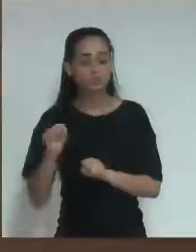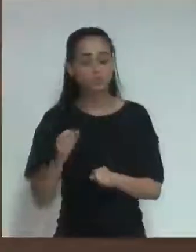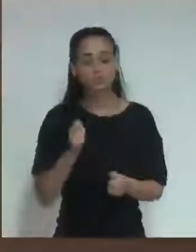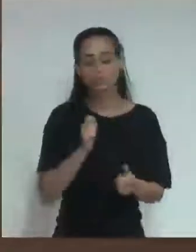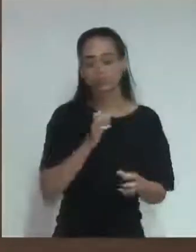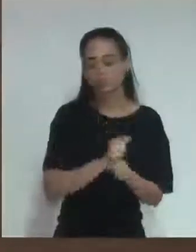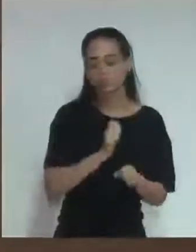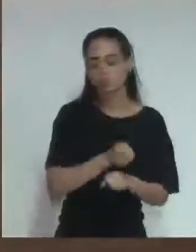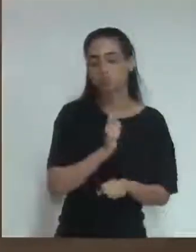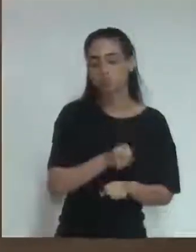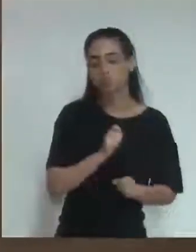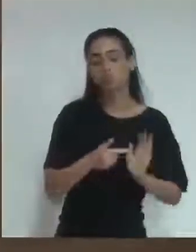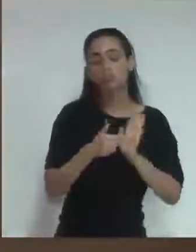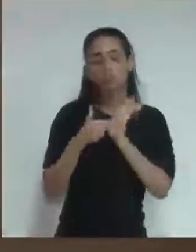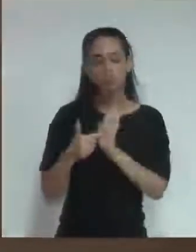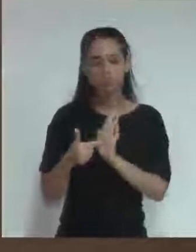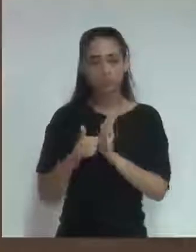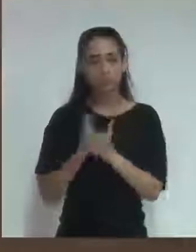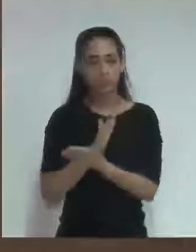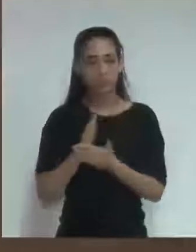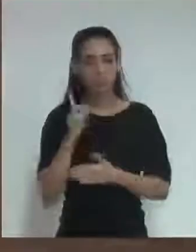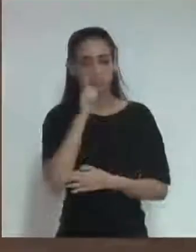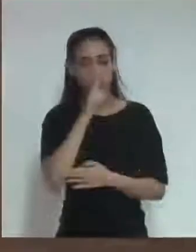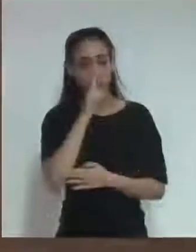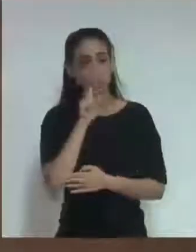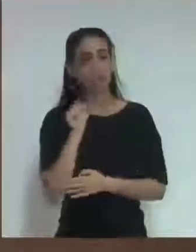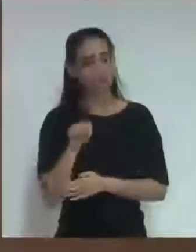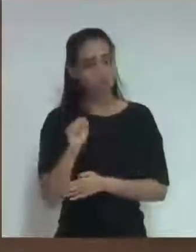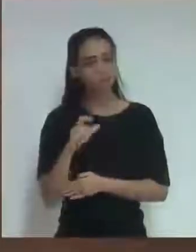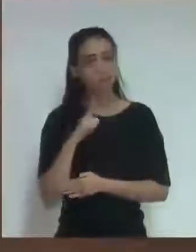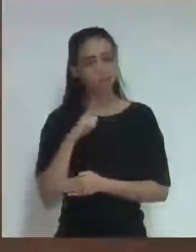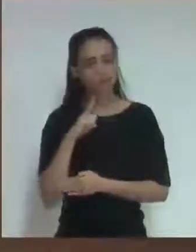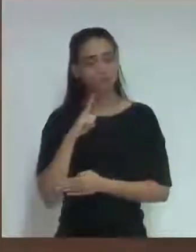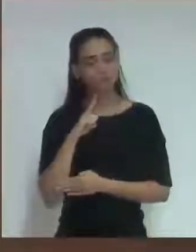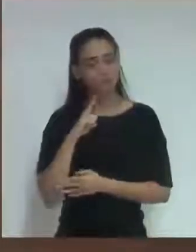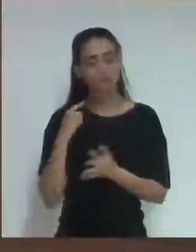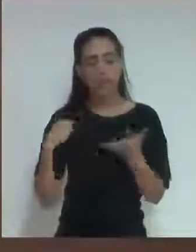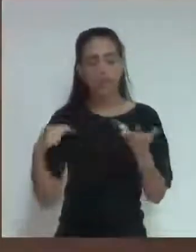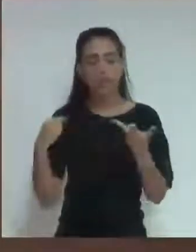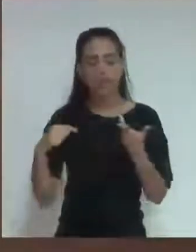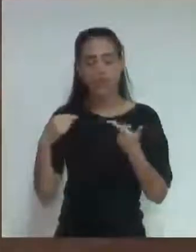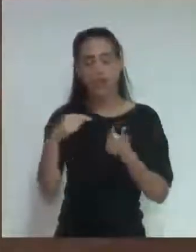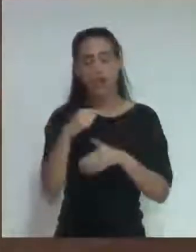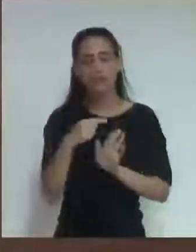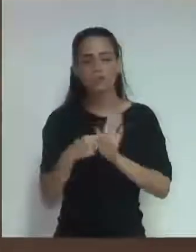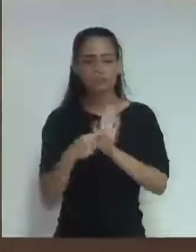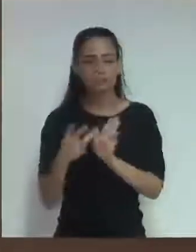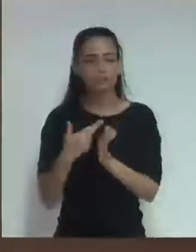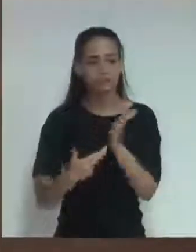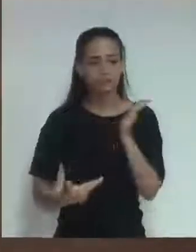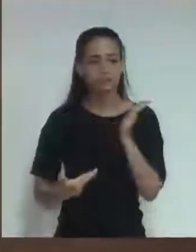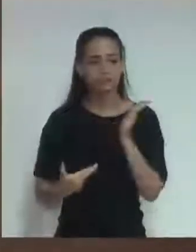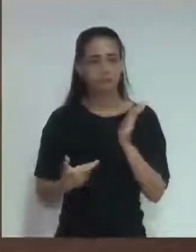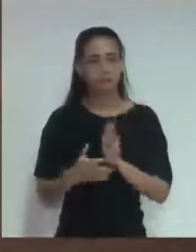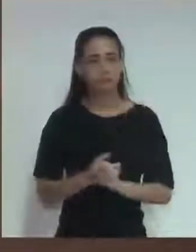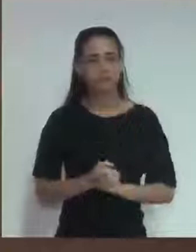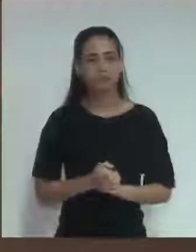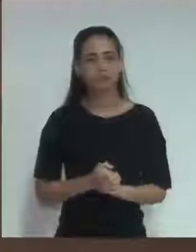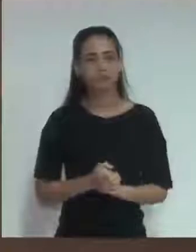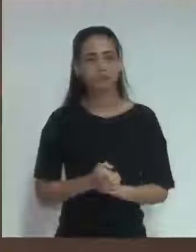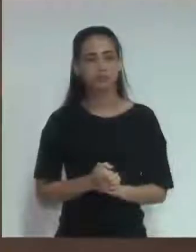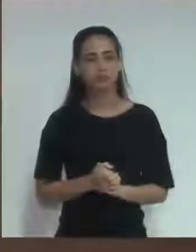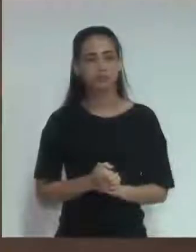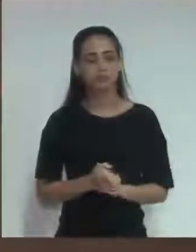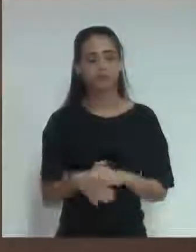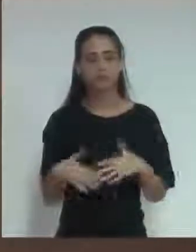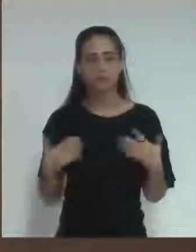medidas? Foram. Houve falhas? Houve, claro que houve falhas. Várias estão apontadas, estão relatadas. Então,